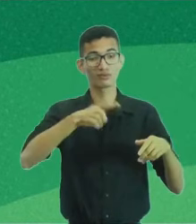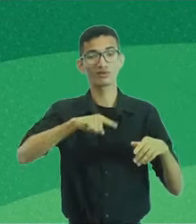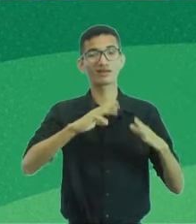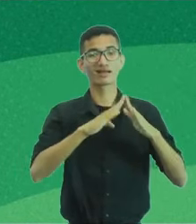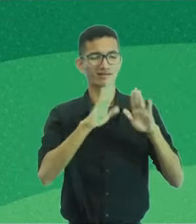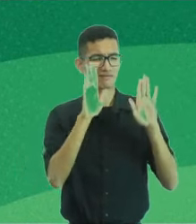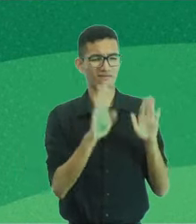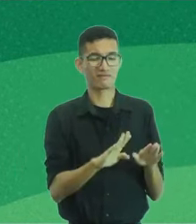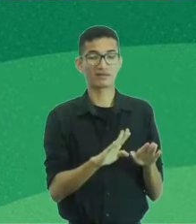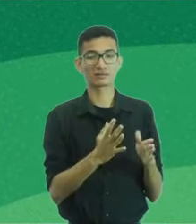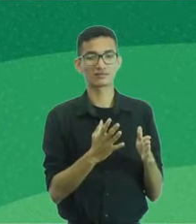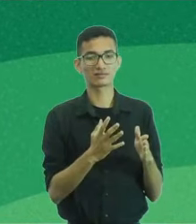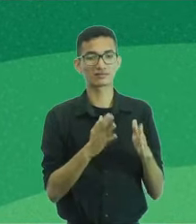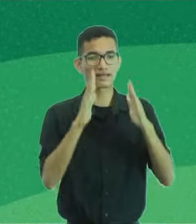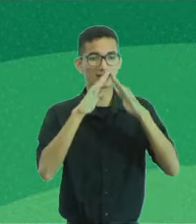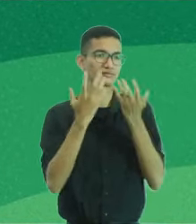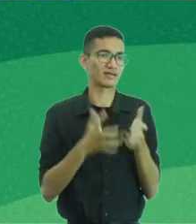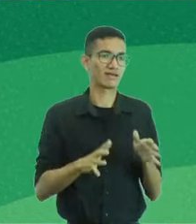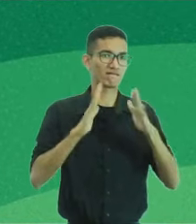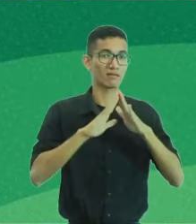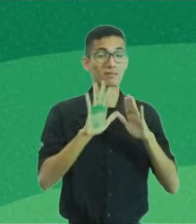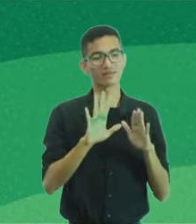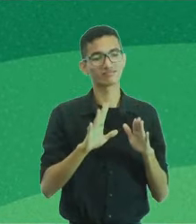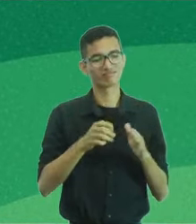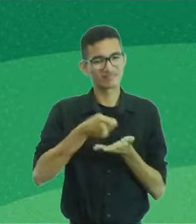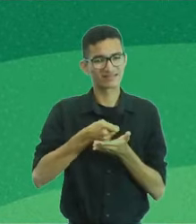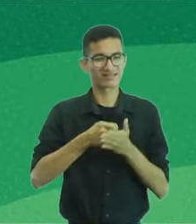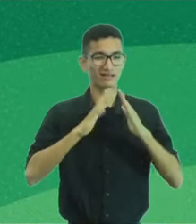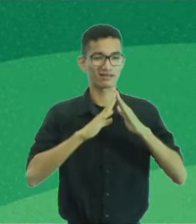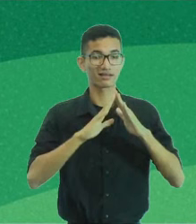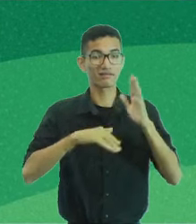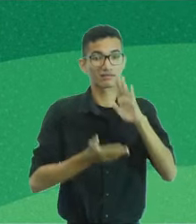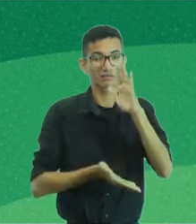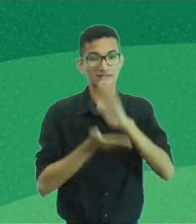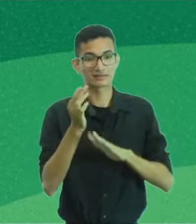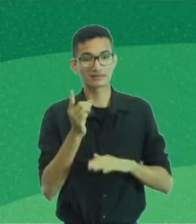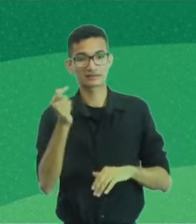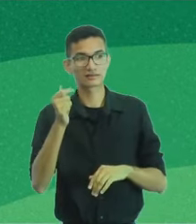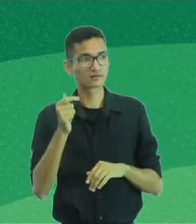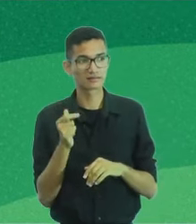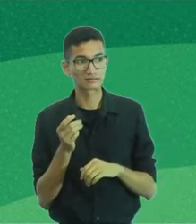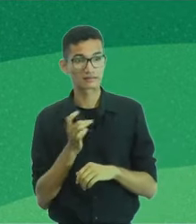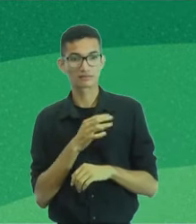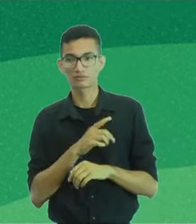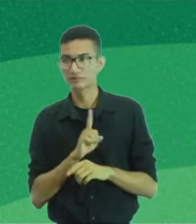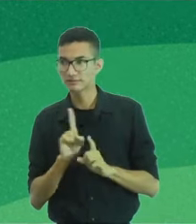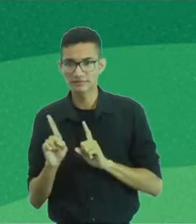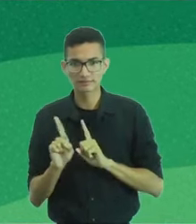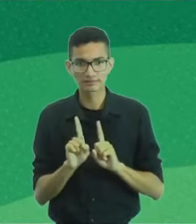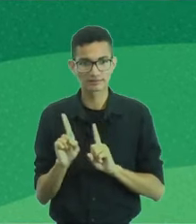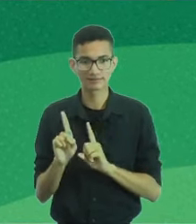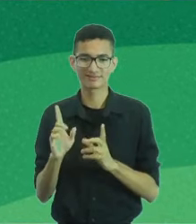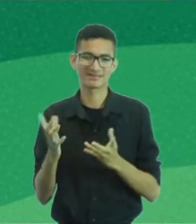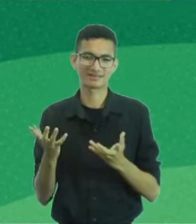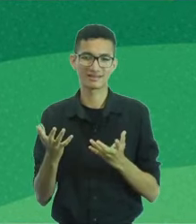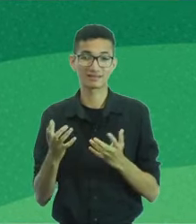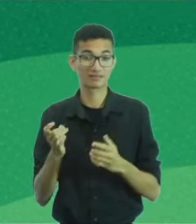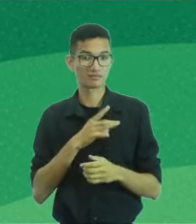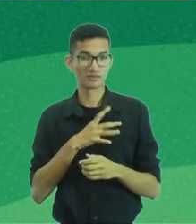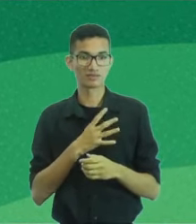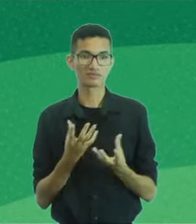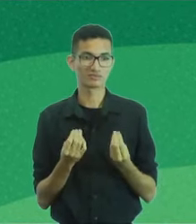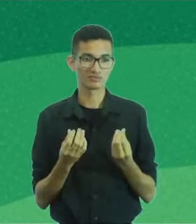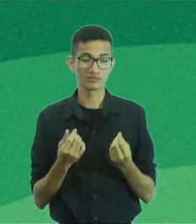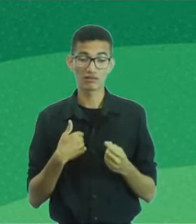tempo em casa sem querer ficar em casa e quando a gente sair a gente saía de casa com medo com muito medo